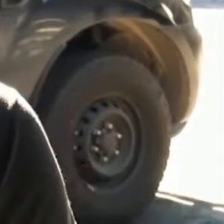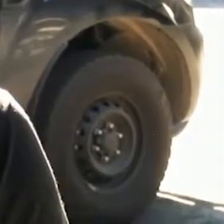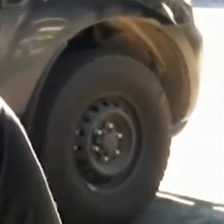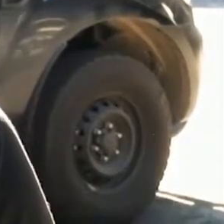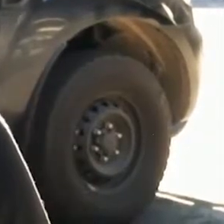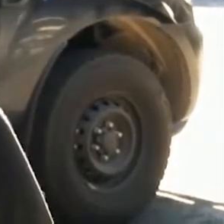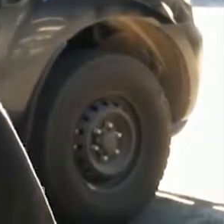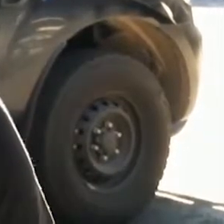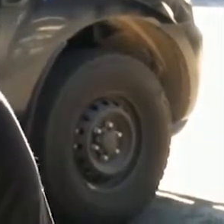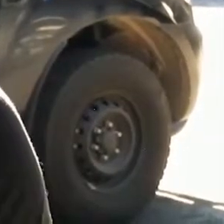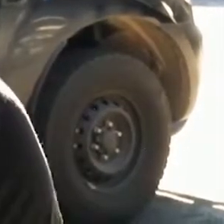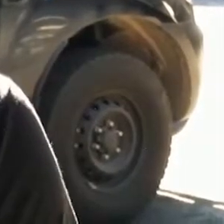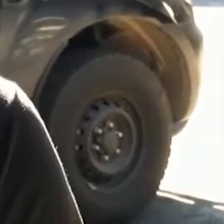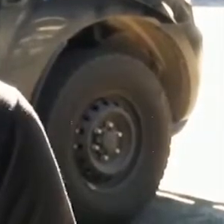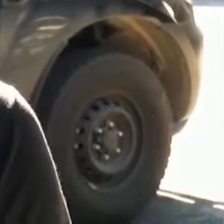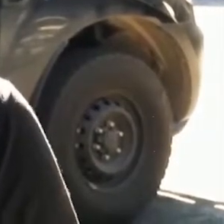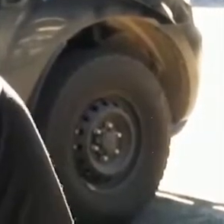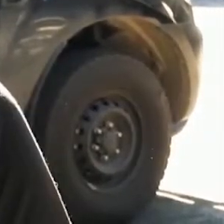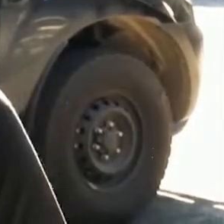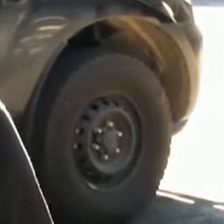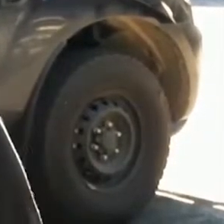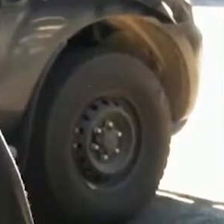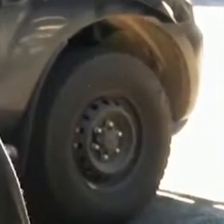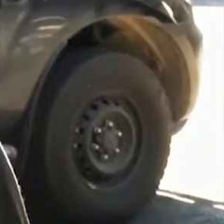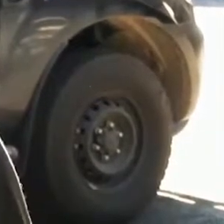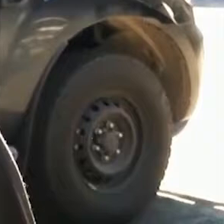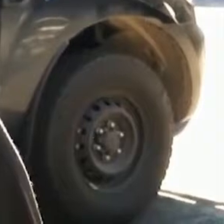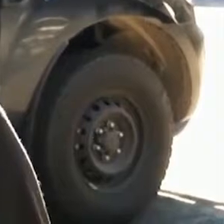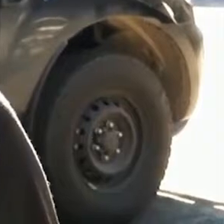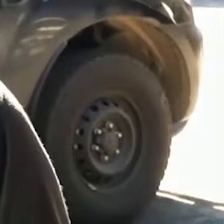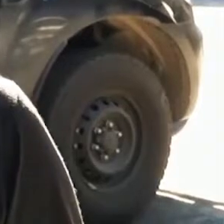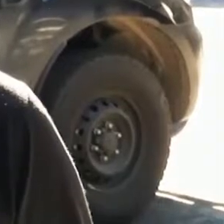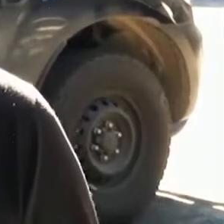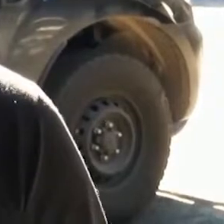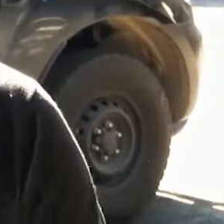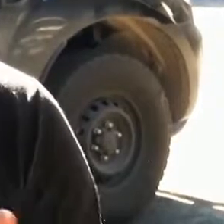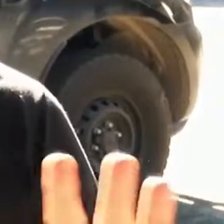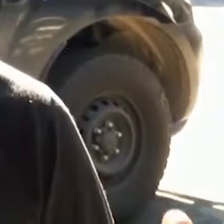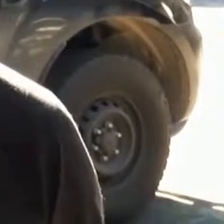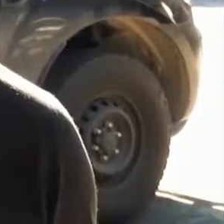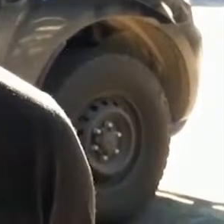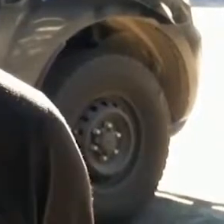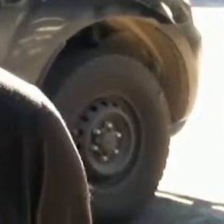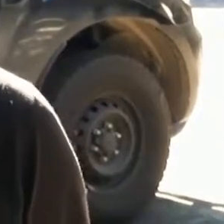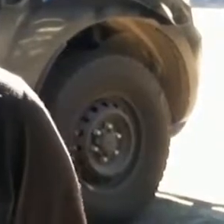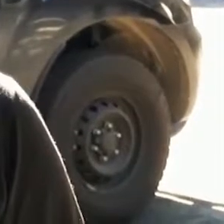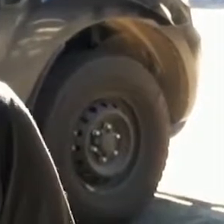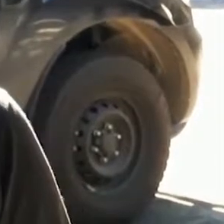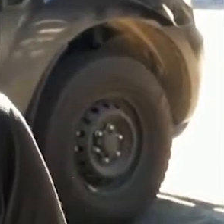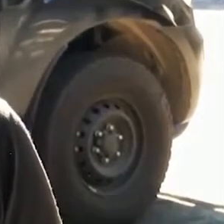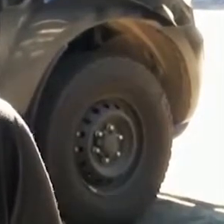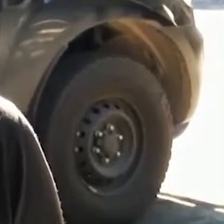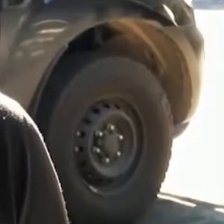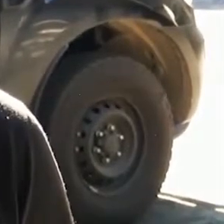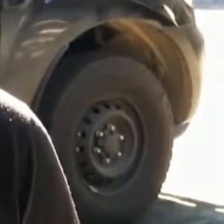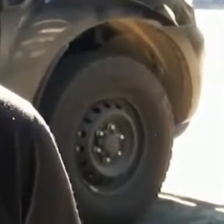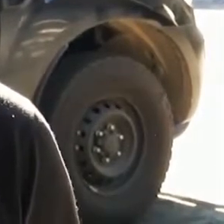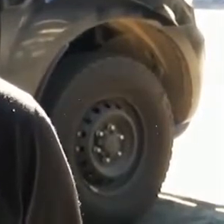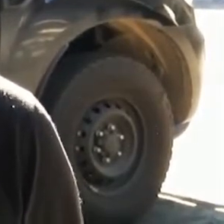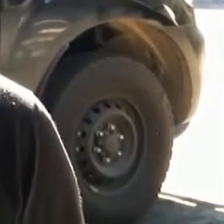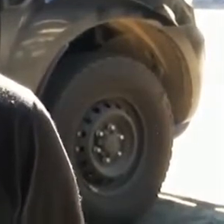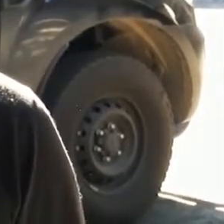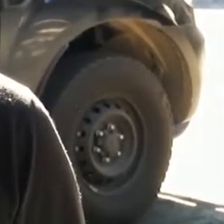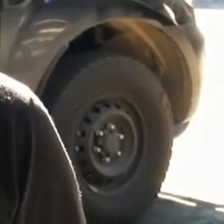gente tenta sempre fazer uma aproximação com essas pessoas, o mais discreto possível, porque são pessoas que